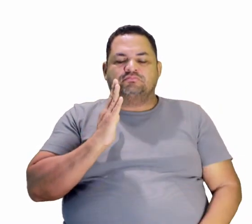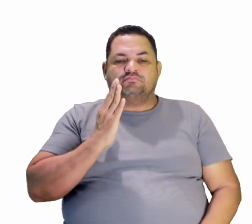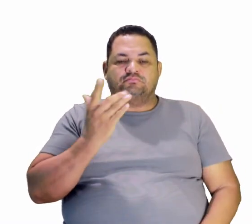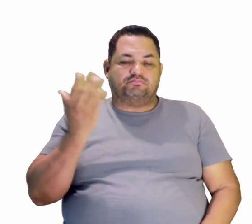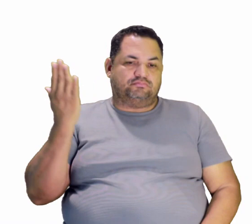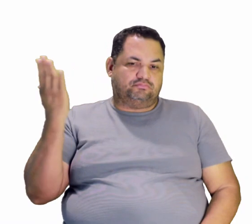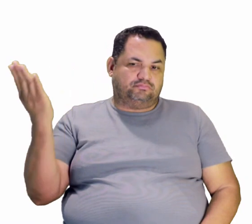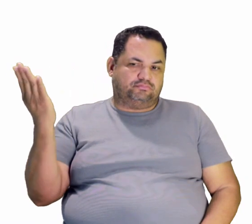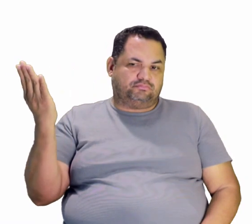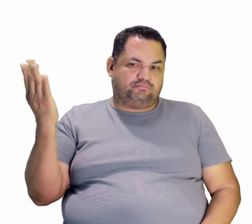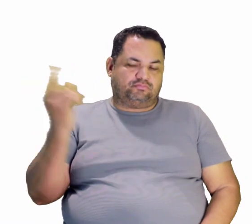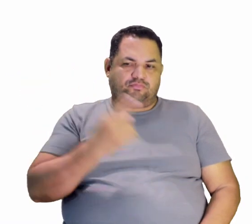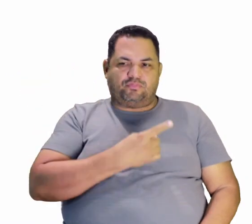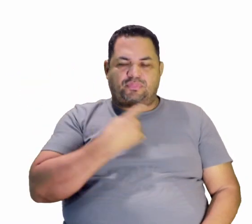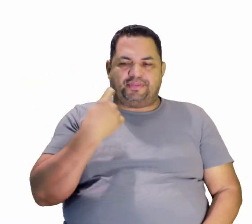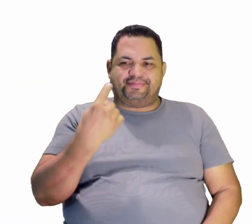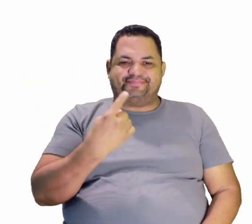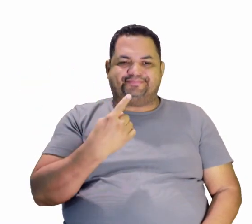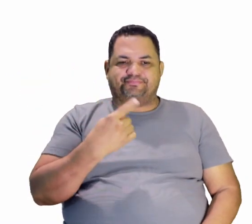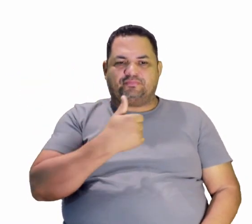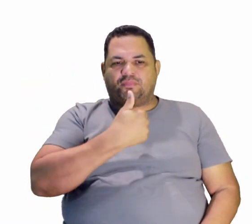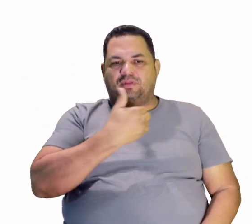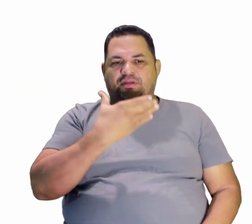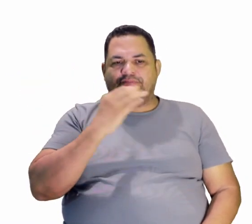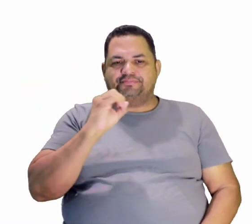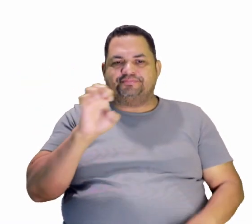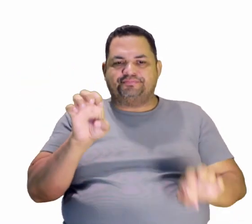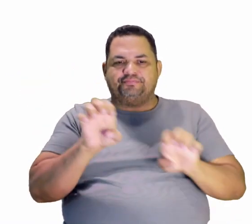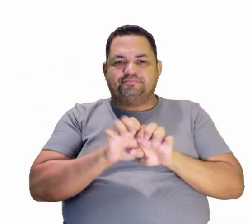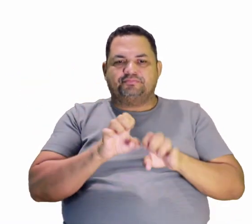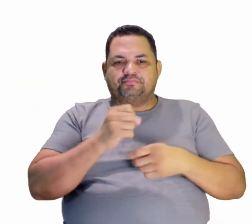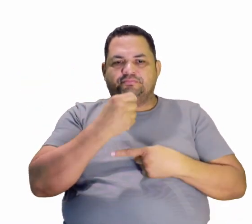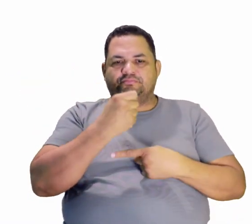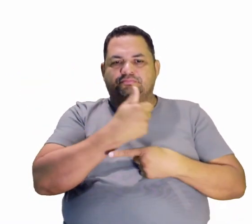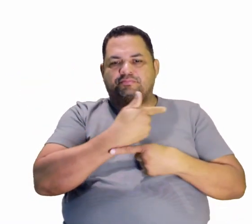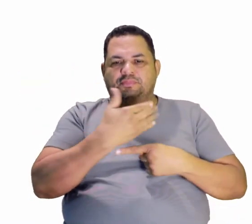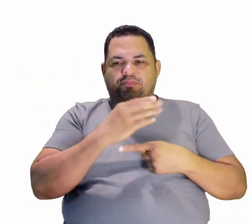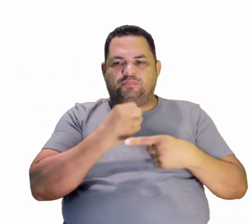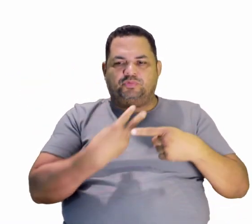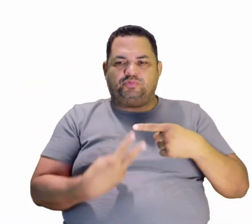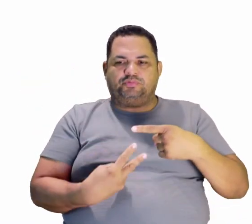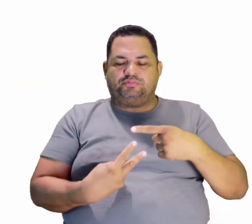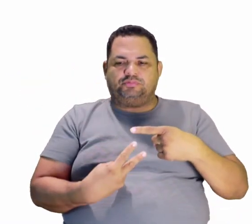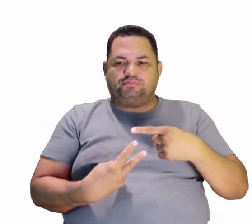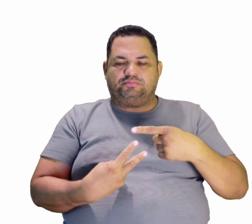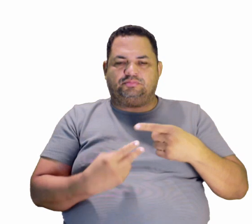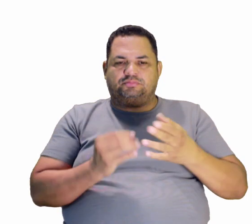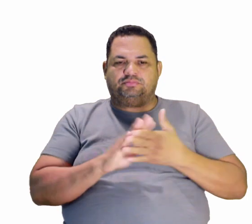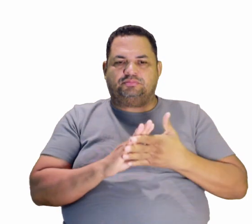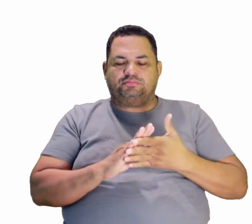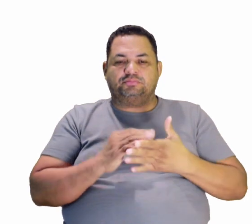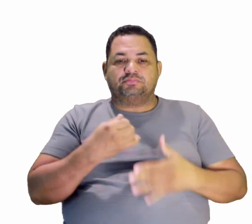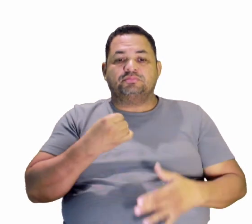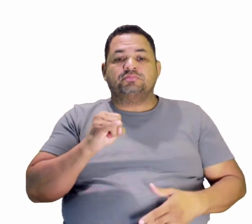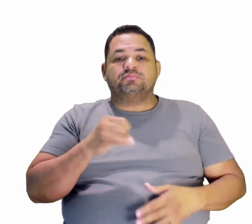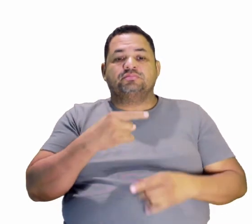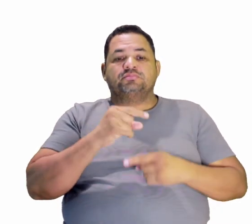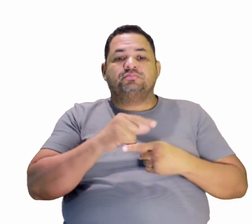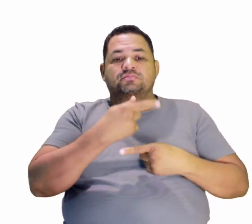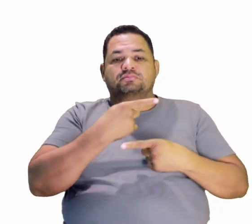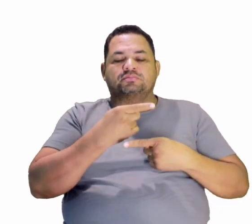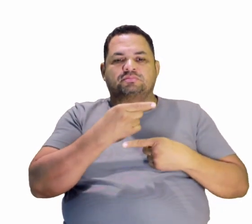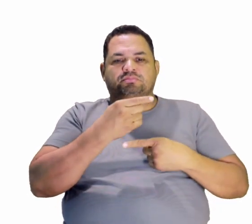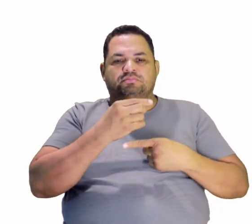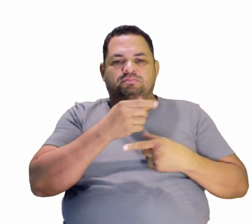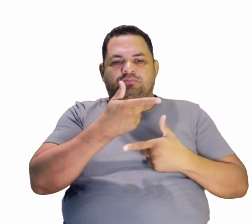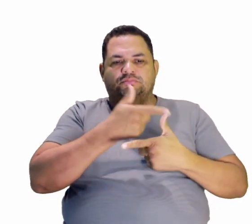ó, nós temos, na verdade, aqui é 10 da equação dividida por 2, deu 5, né? Lembrando que se eu dividir tudo por 5,